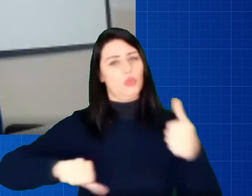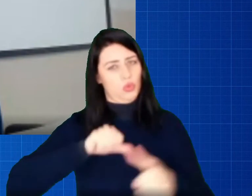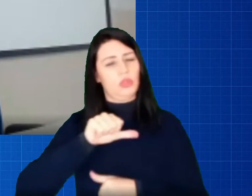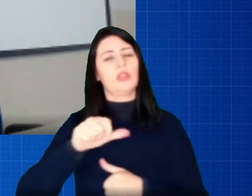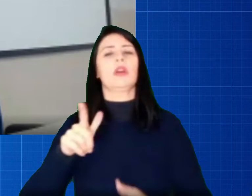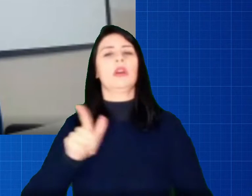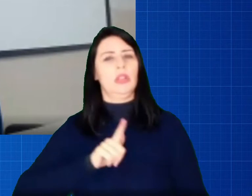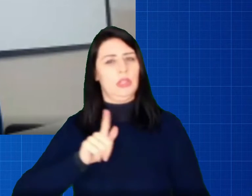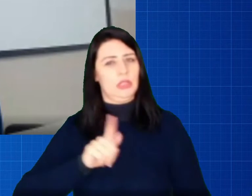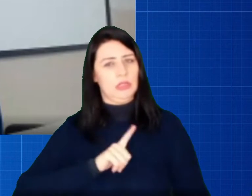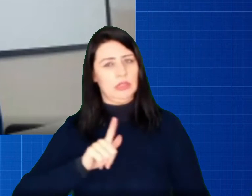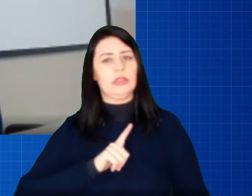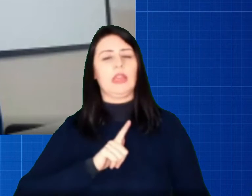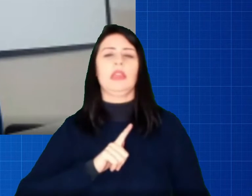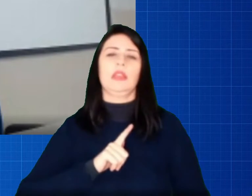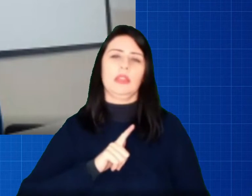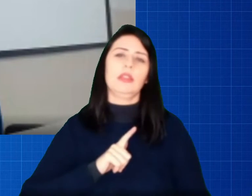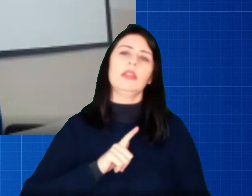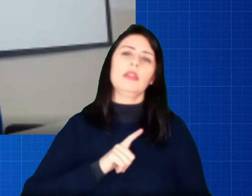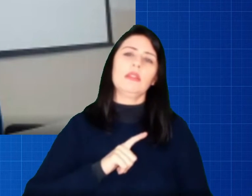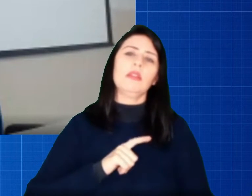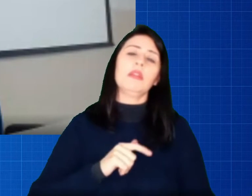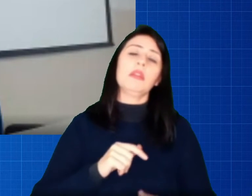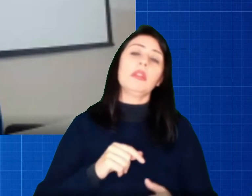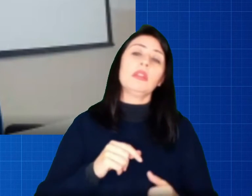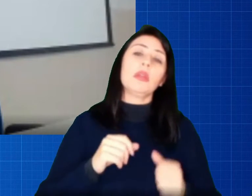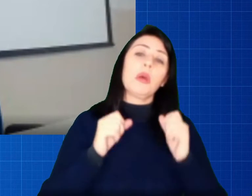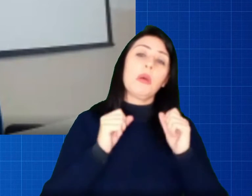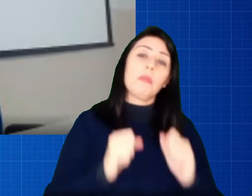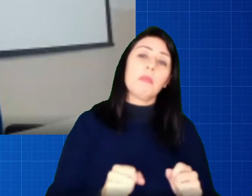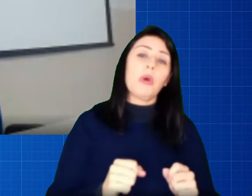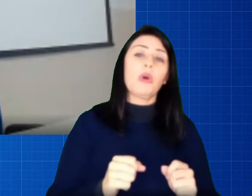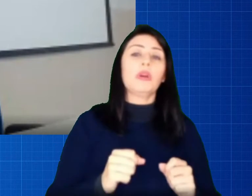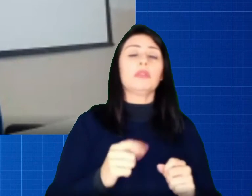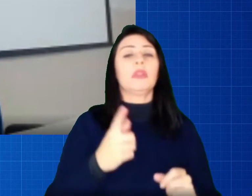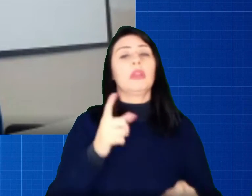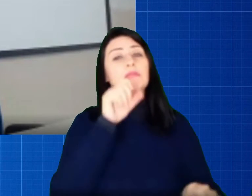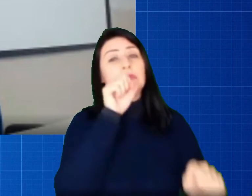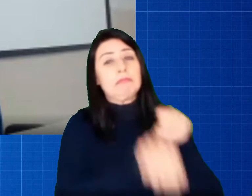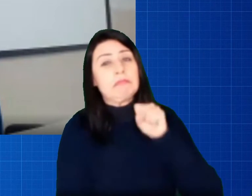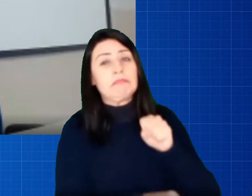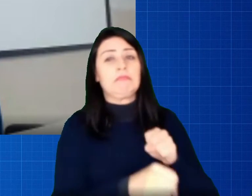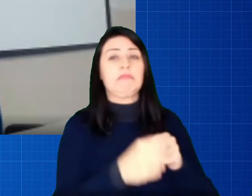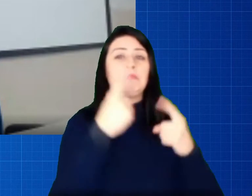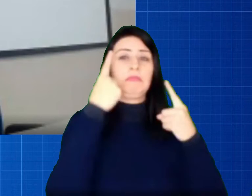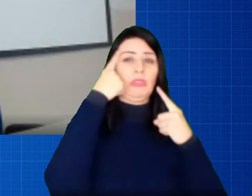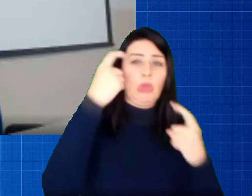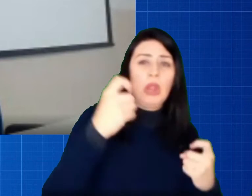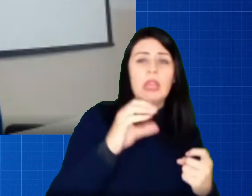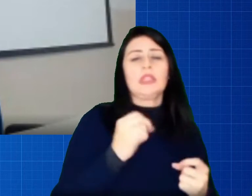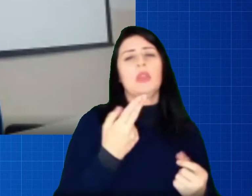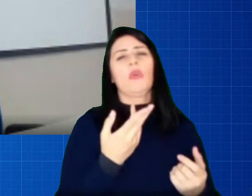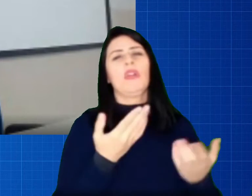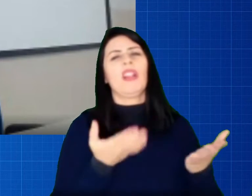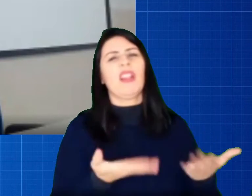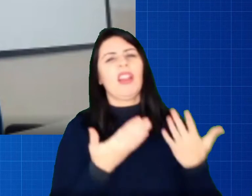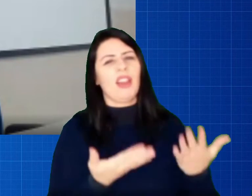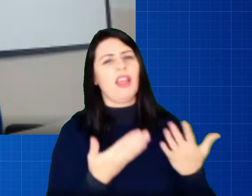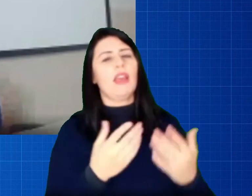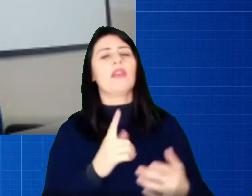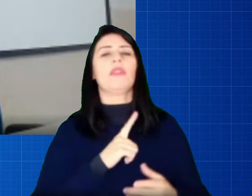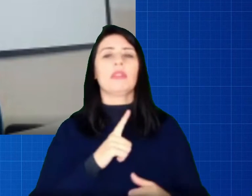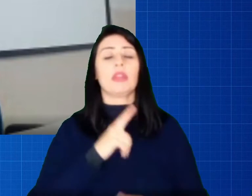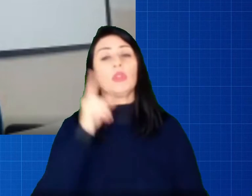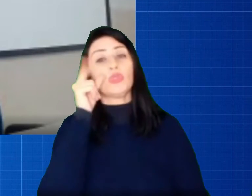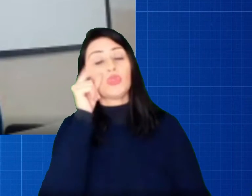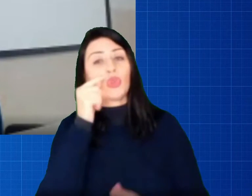muda o comportamento quando ela está sendo forçada a alguma coisa, abusada de alguma forma. Seja ela, como diz, de maneira mais sutil,